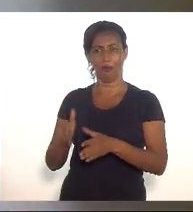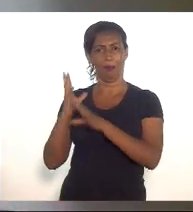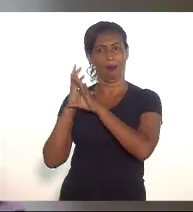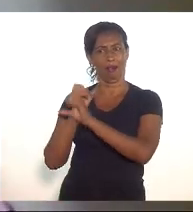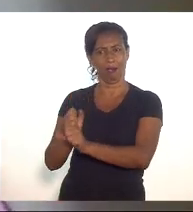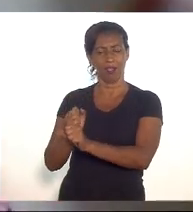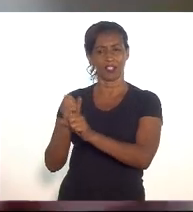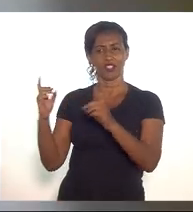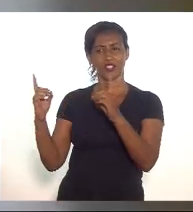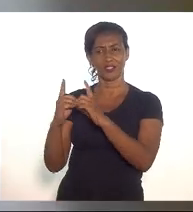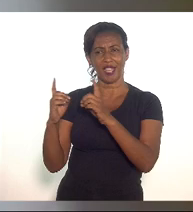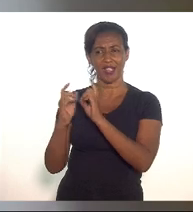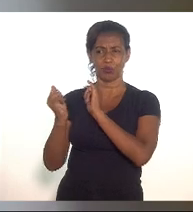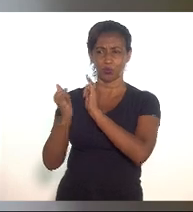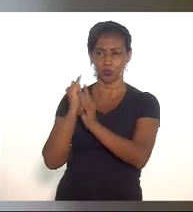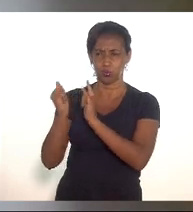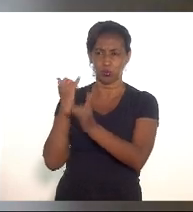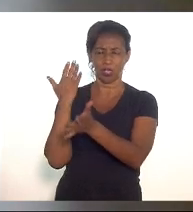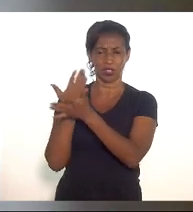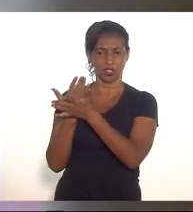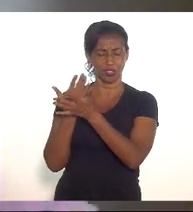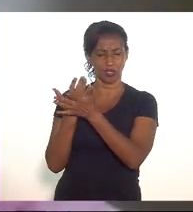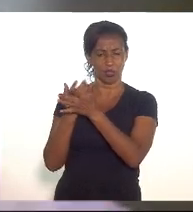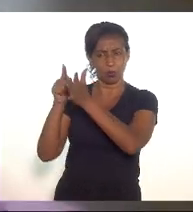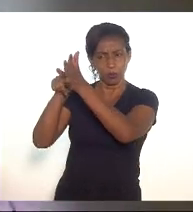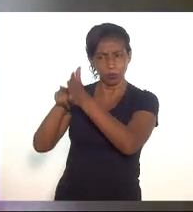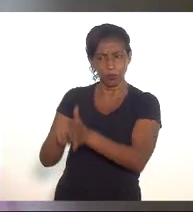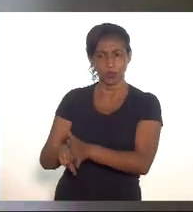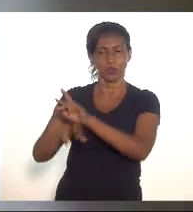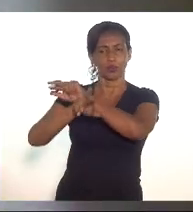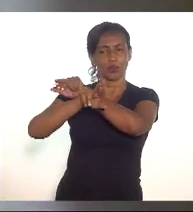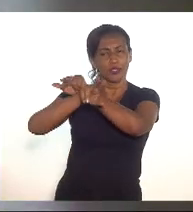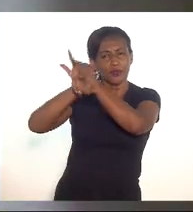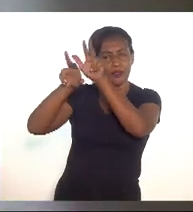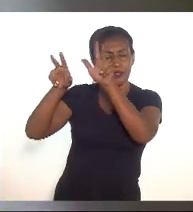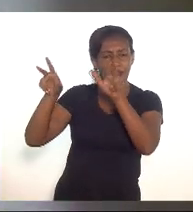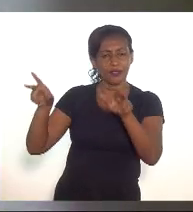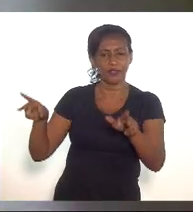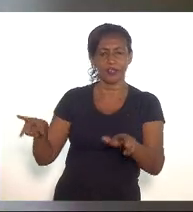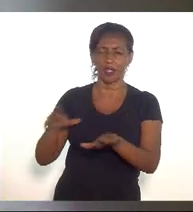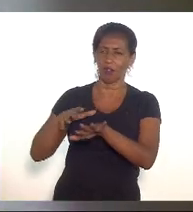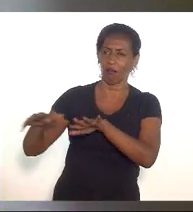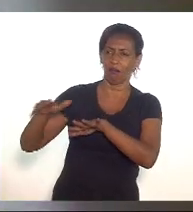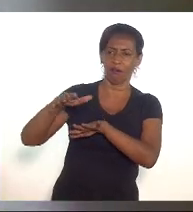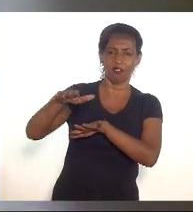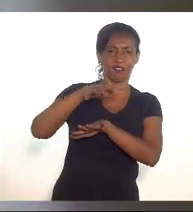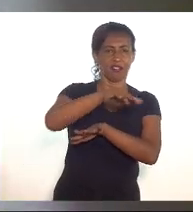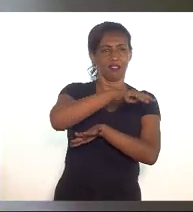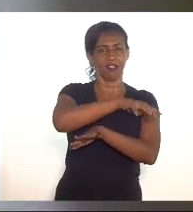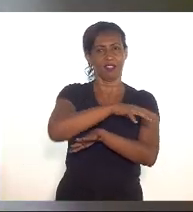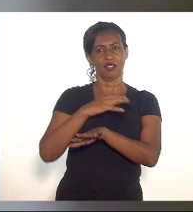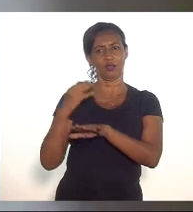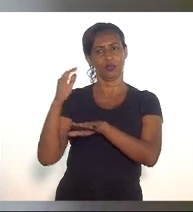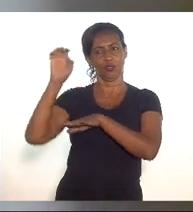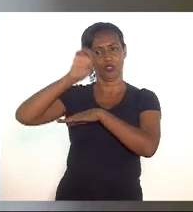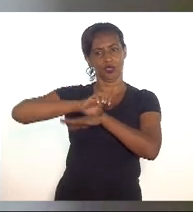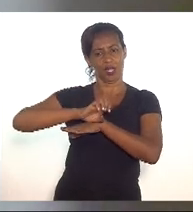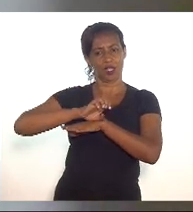dados, estatísticas, estudos e análises sobre diferentes áreas e aspectos do Estado. É